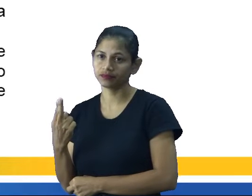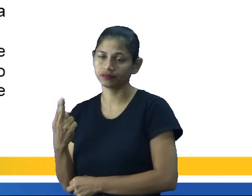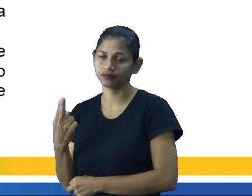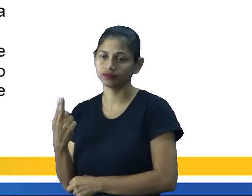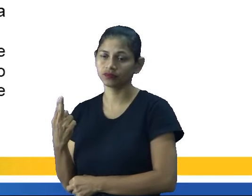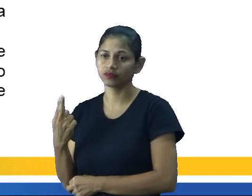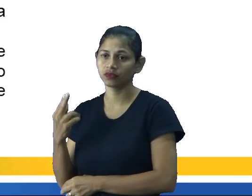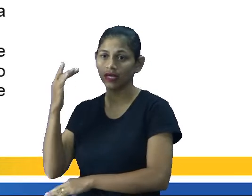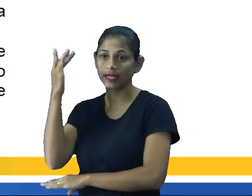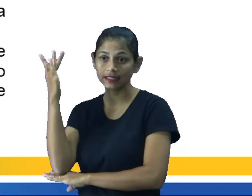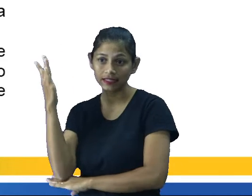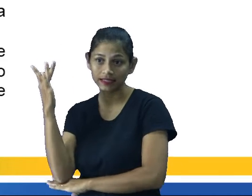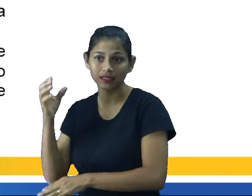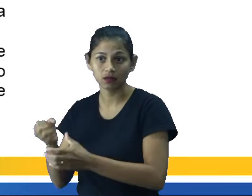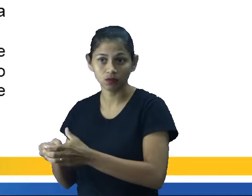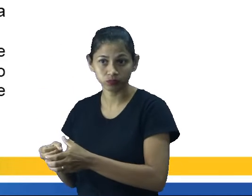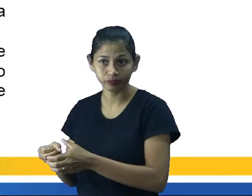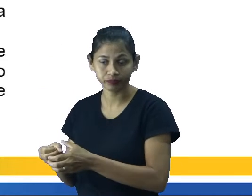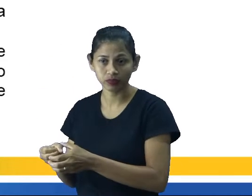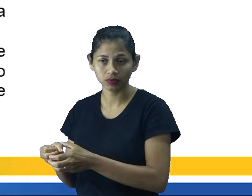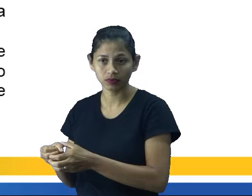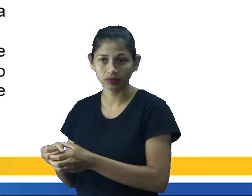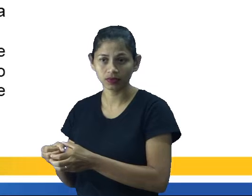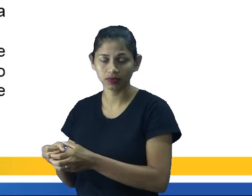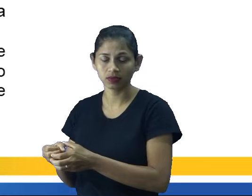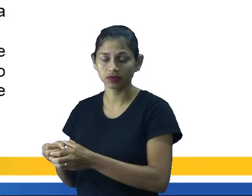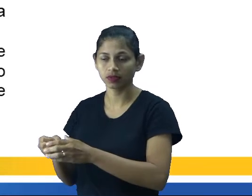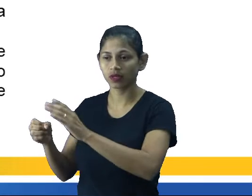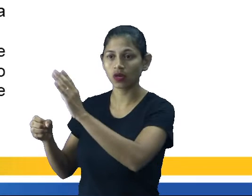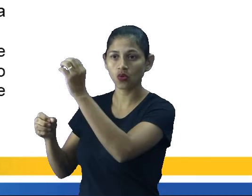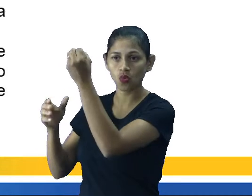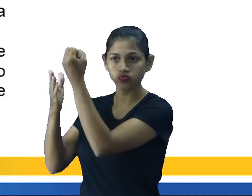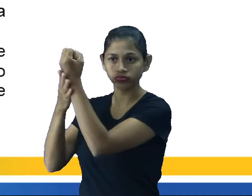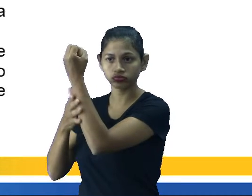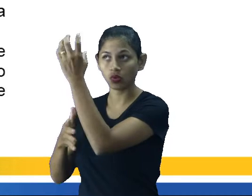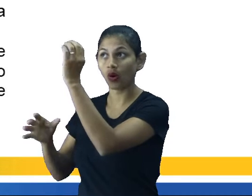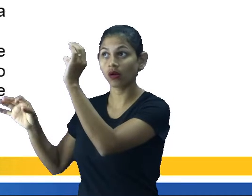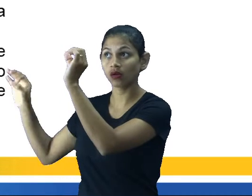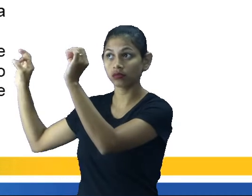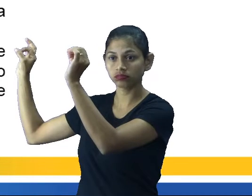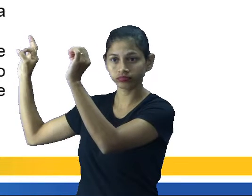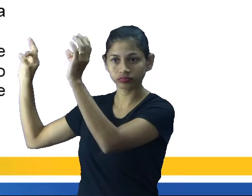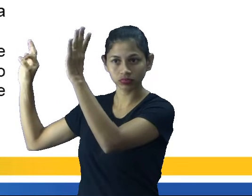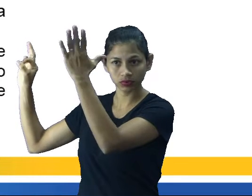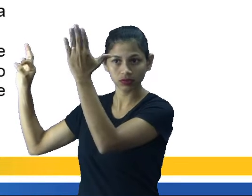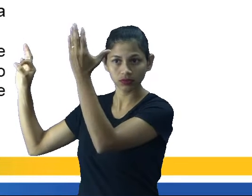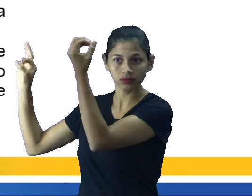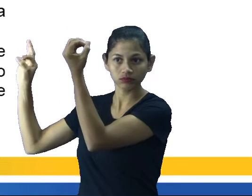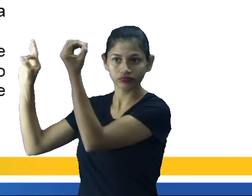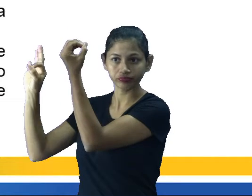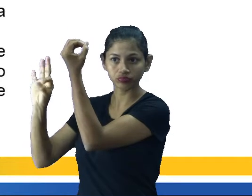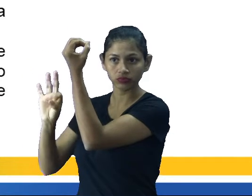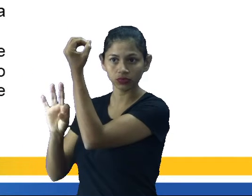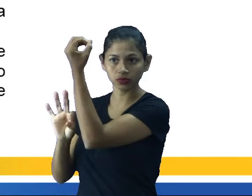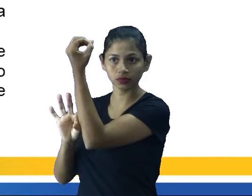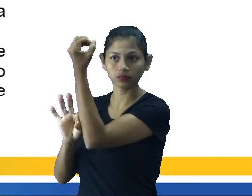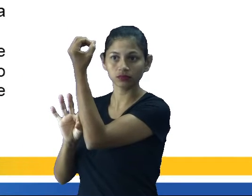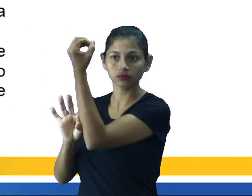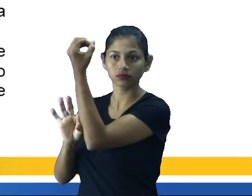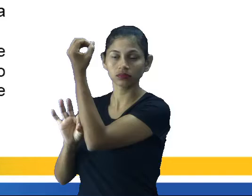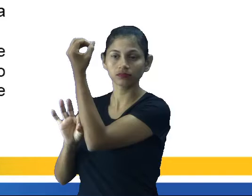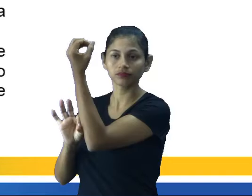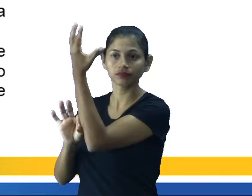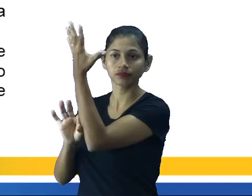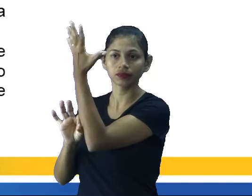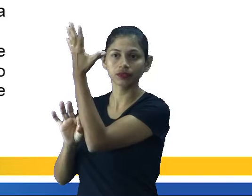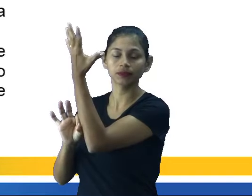encontra-se o cloroplasto, responsável pela fotossíntese, vacúolos bem maiores que na célula animal, parede celular,